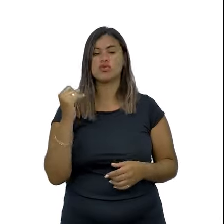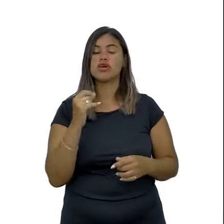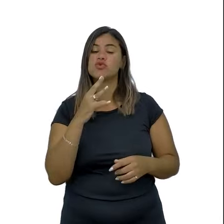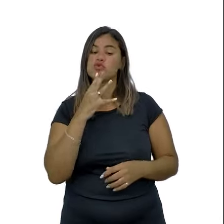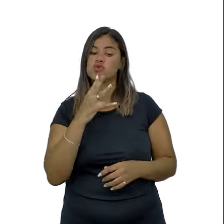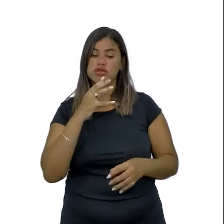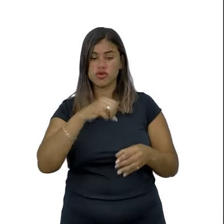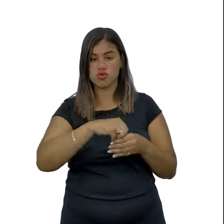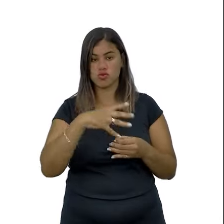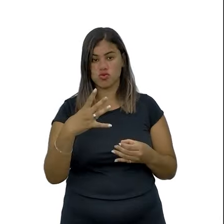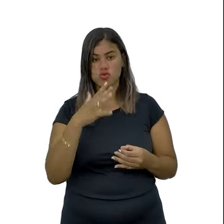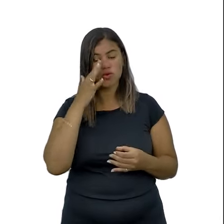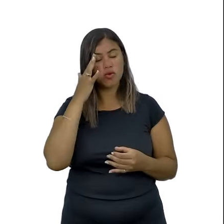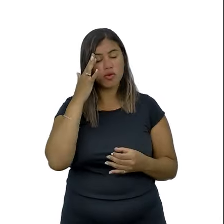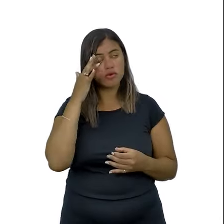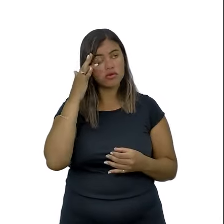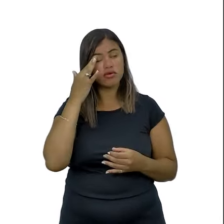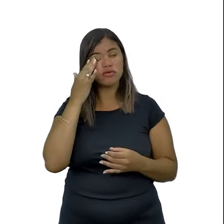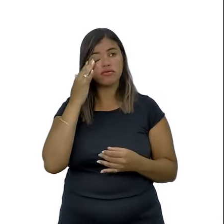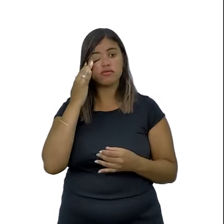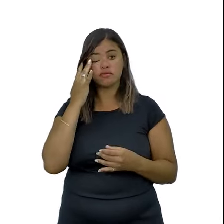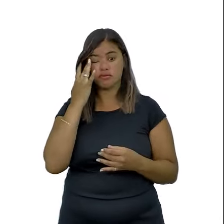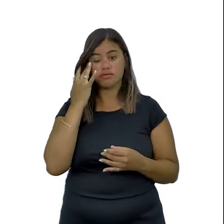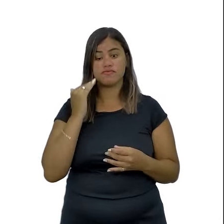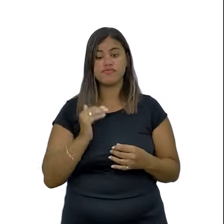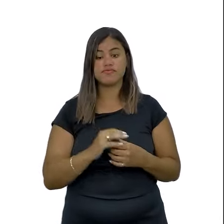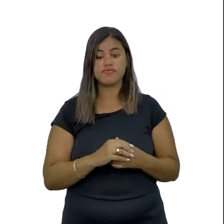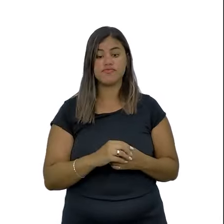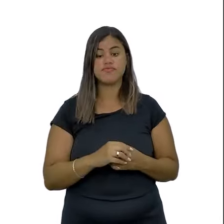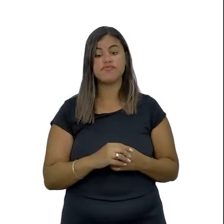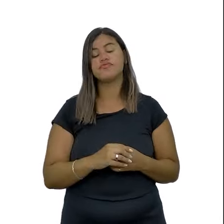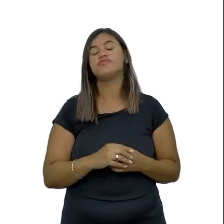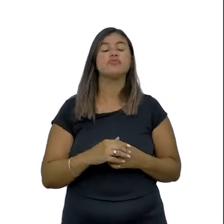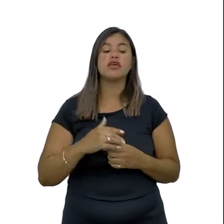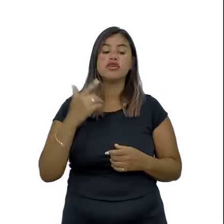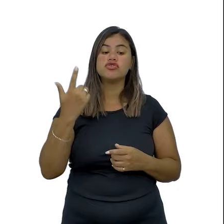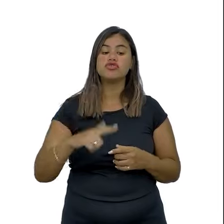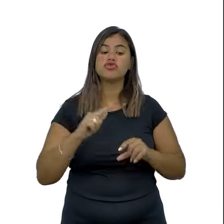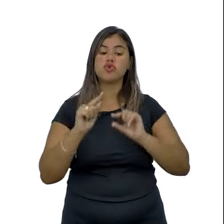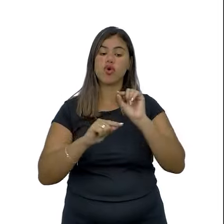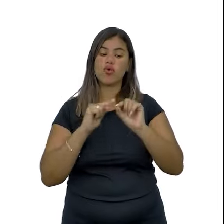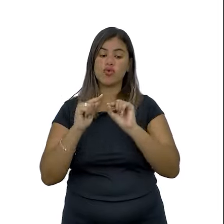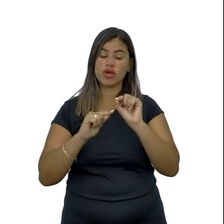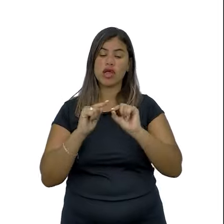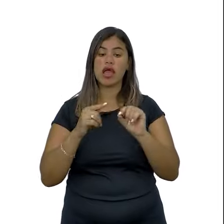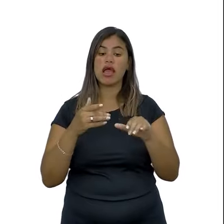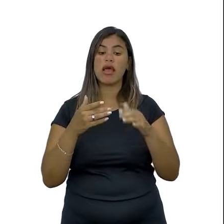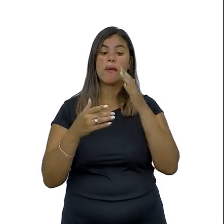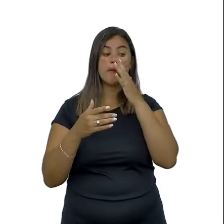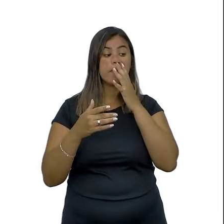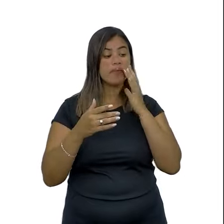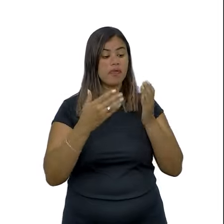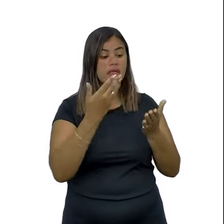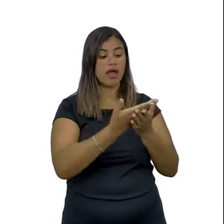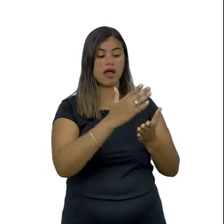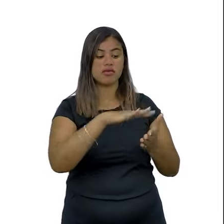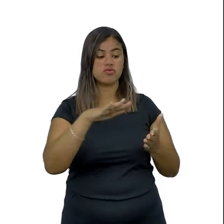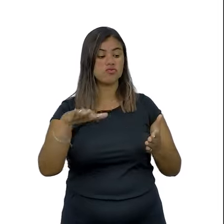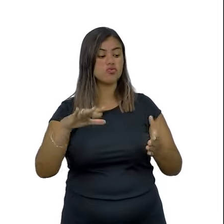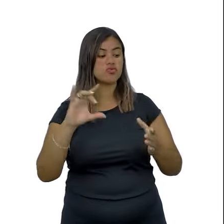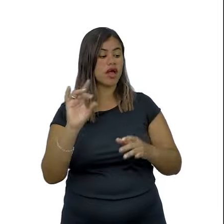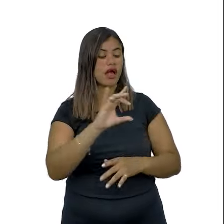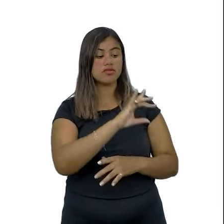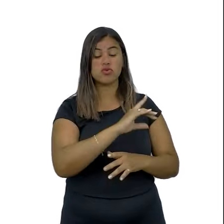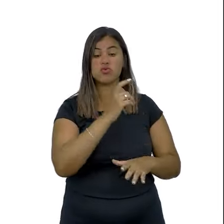conhecer o material que trabalharemos. No segundo momento, o acesso dos estudantes às diferentes